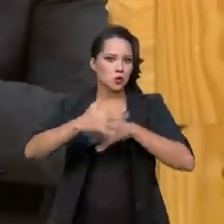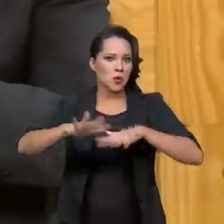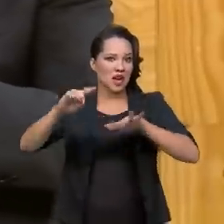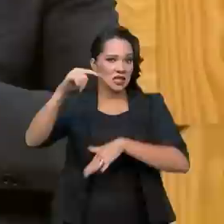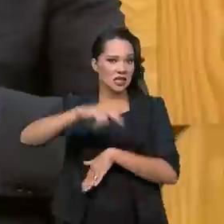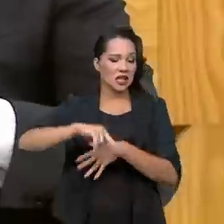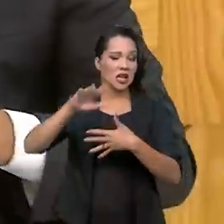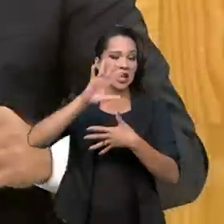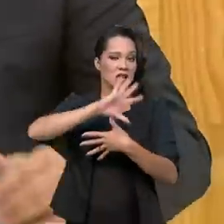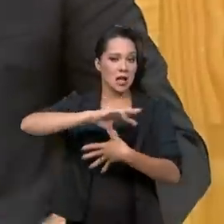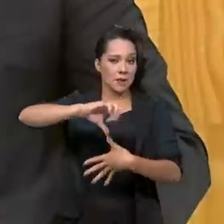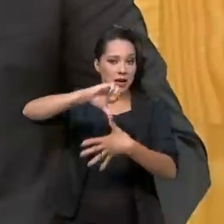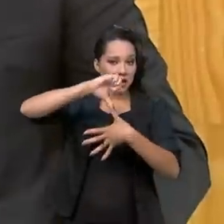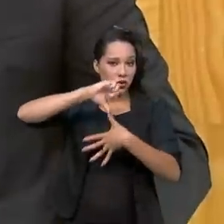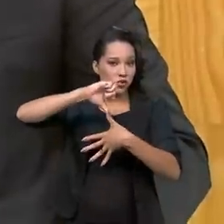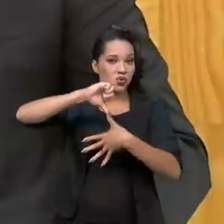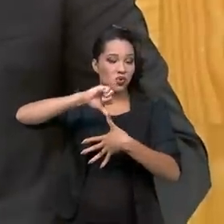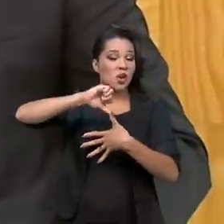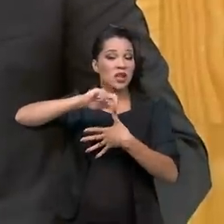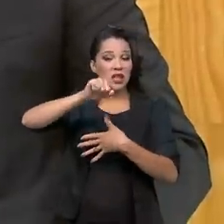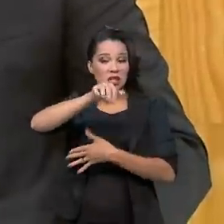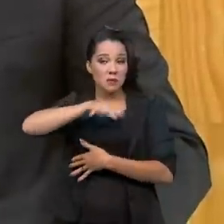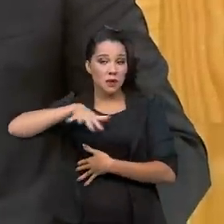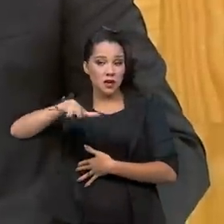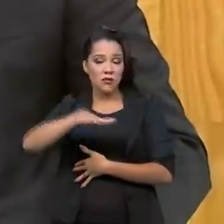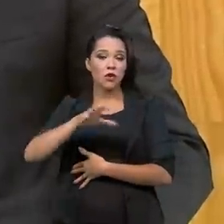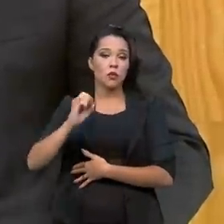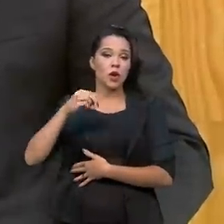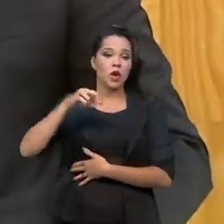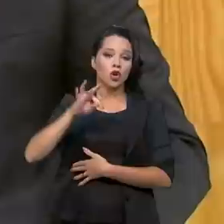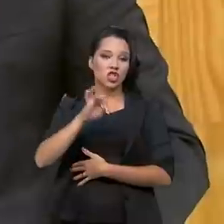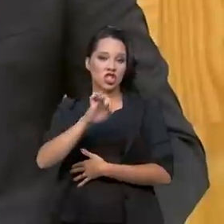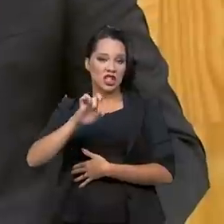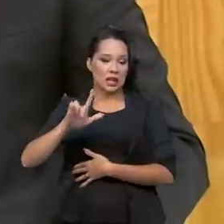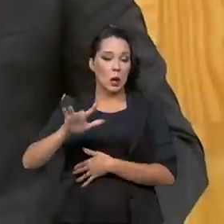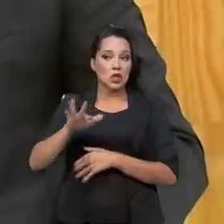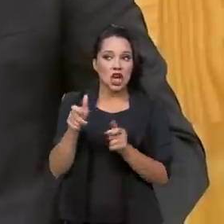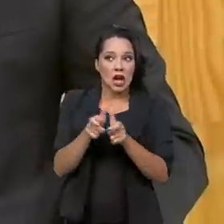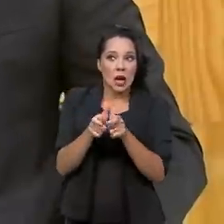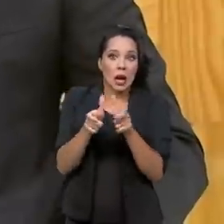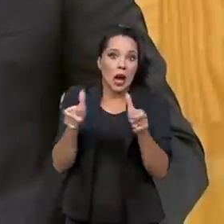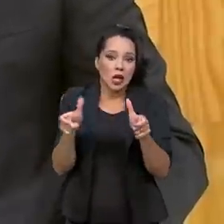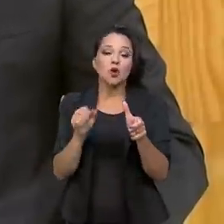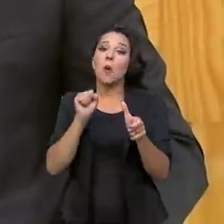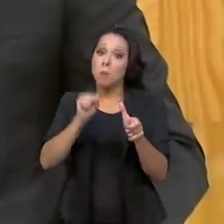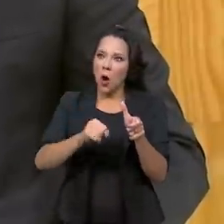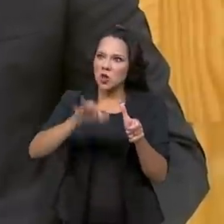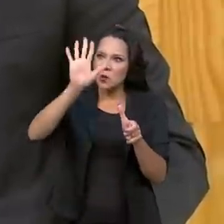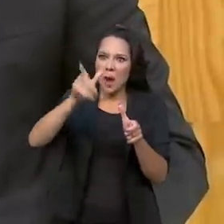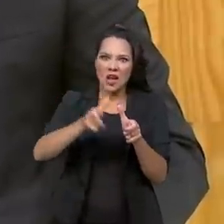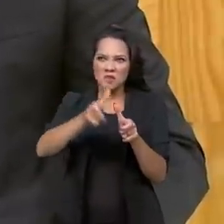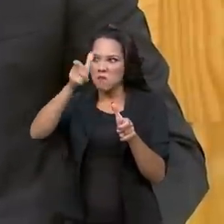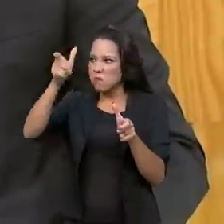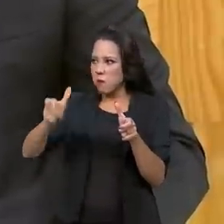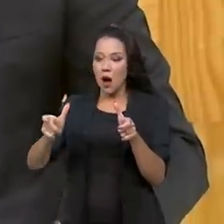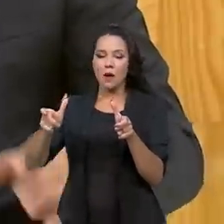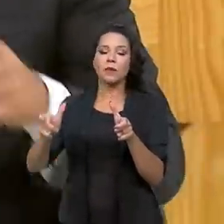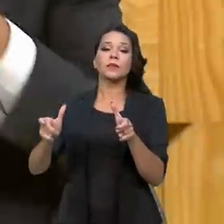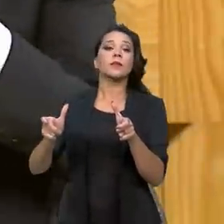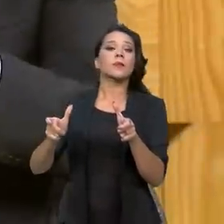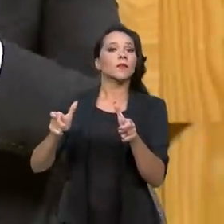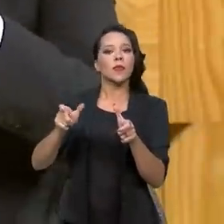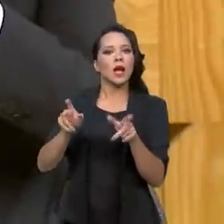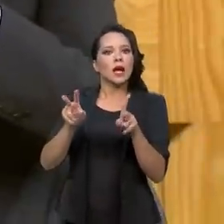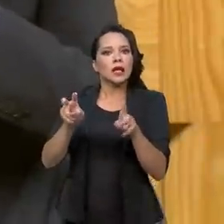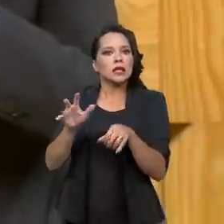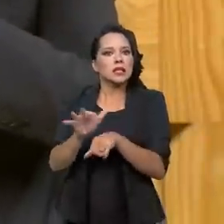América do Sul, nessa plataforma continental que já é grande e pode se transformar ainda mais, em